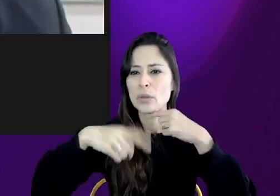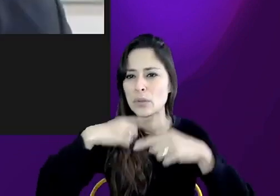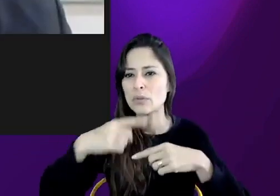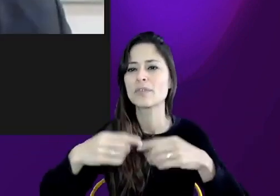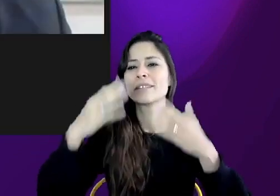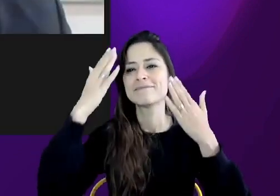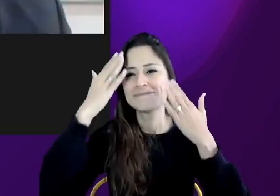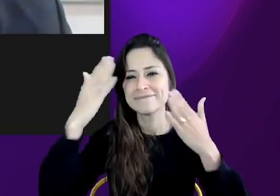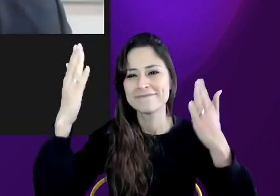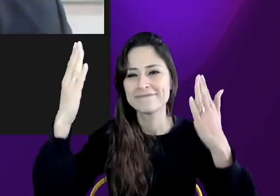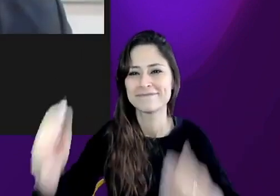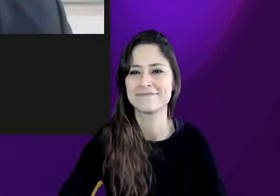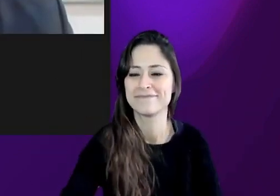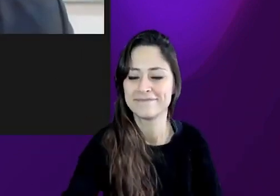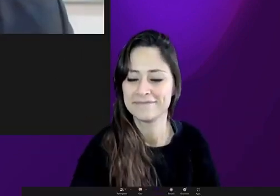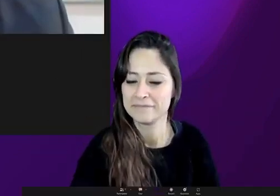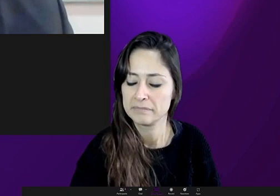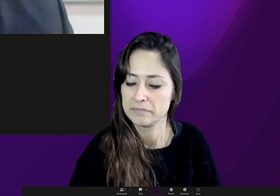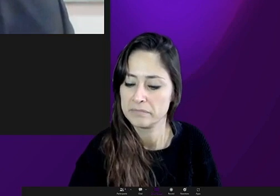obrigado.